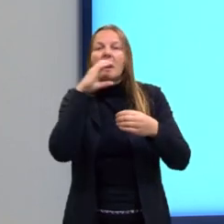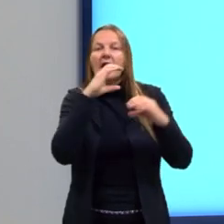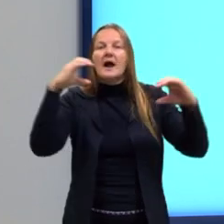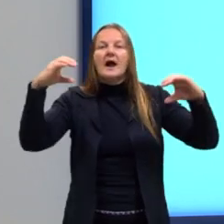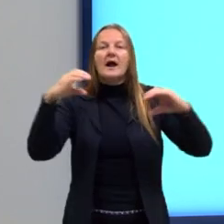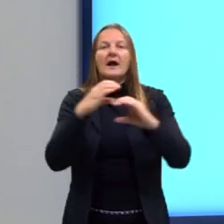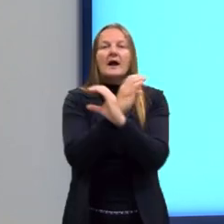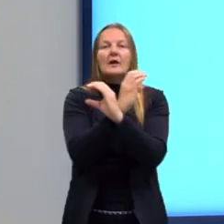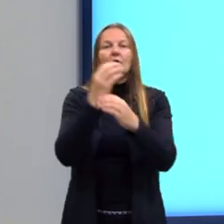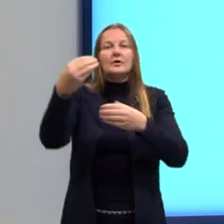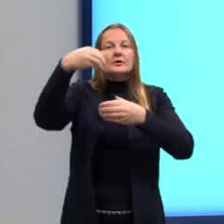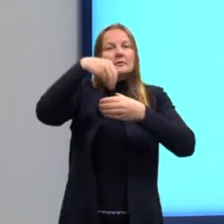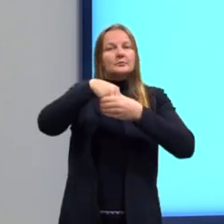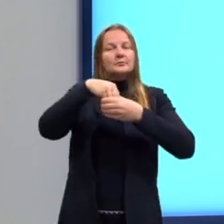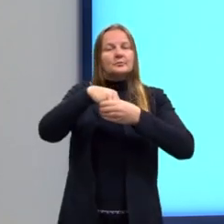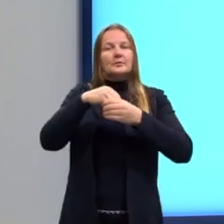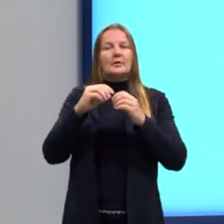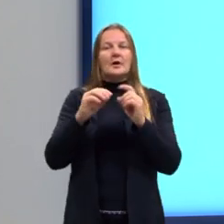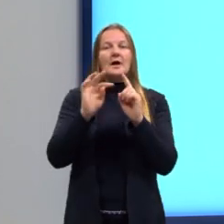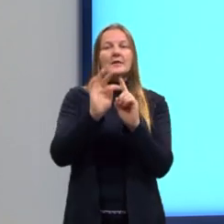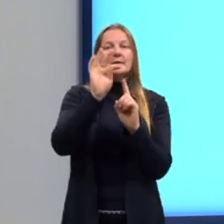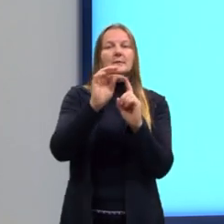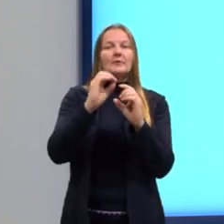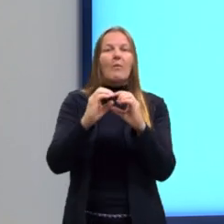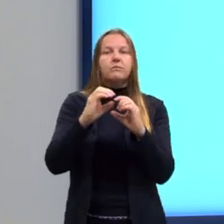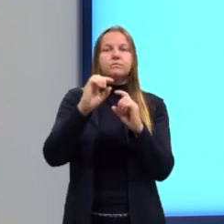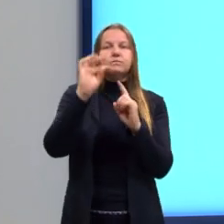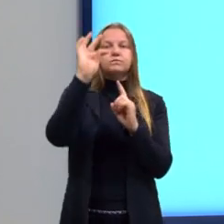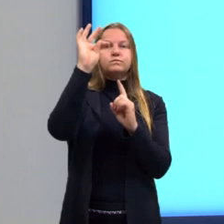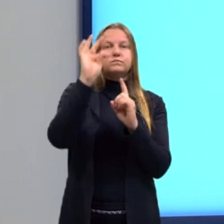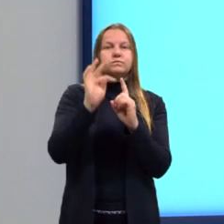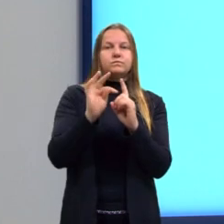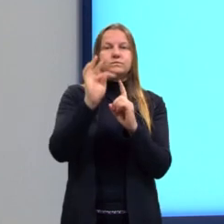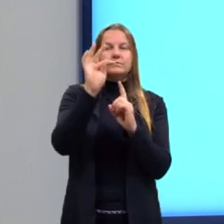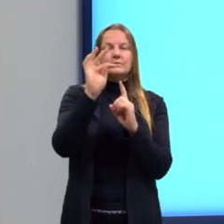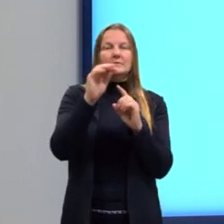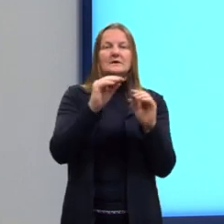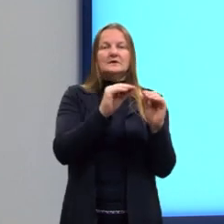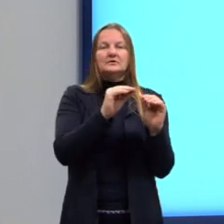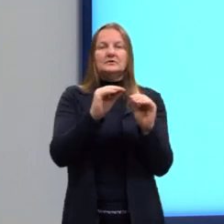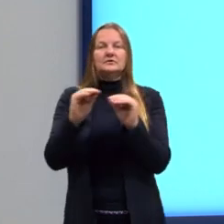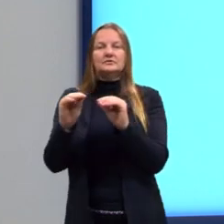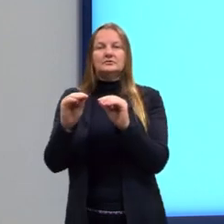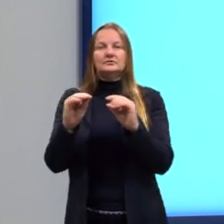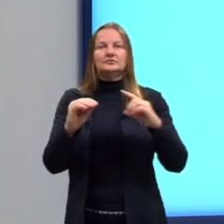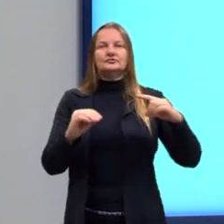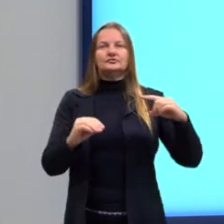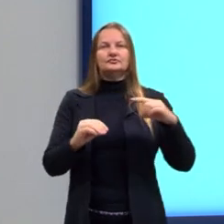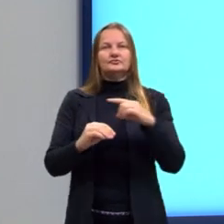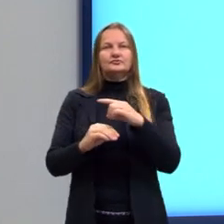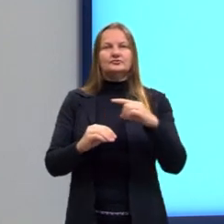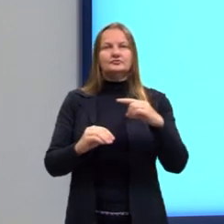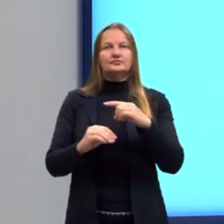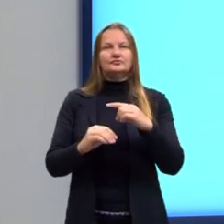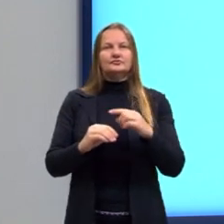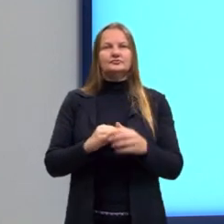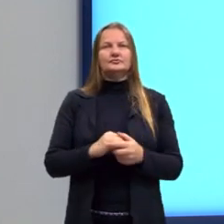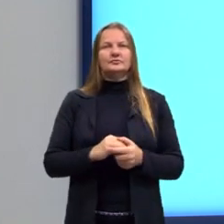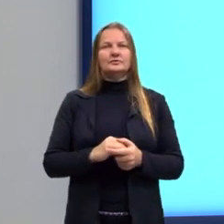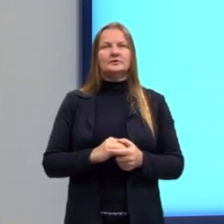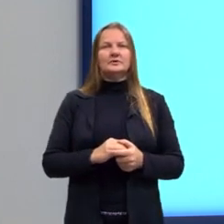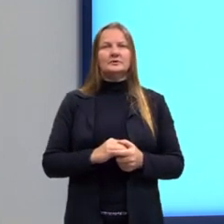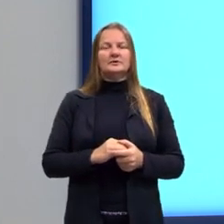aumenta a temperatura eu desloco o equilíbrio para a direita seu diminua a temperatura